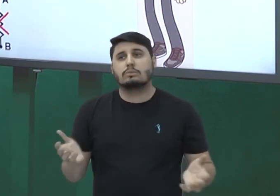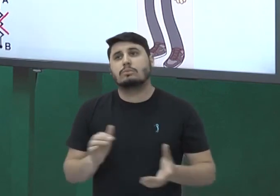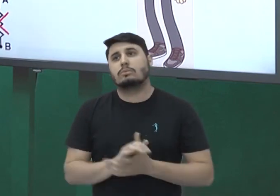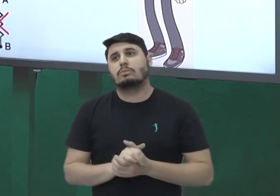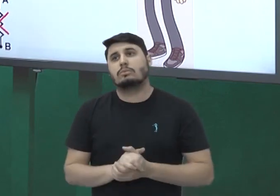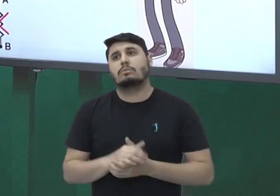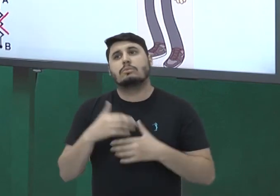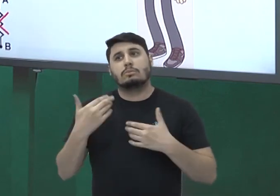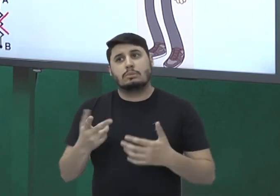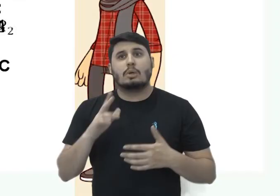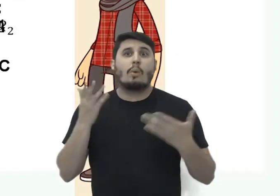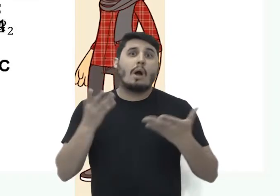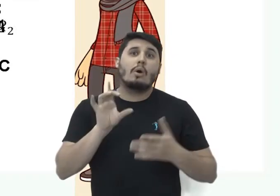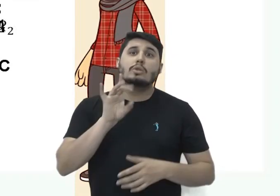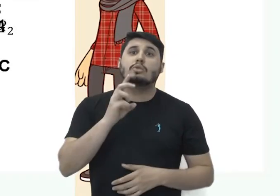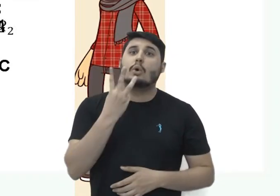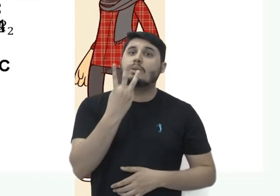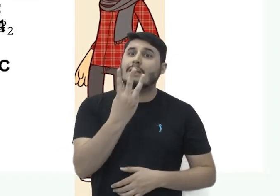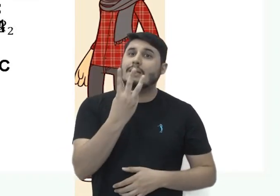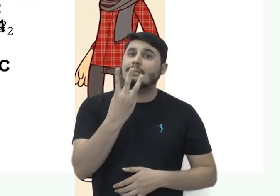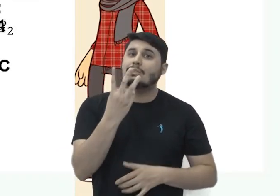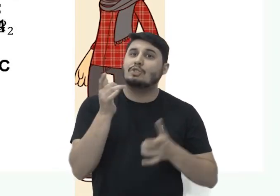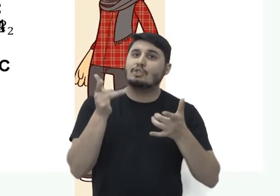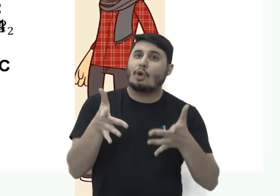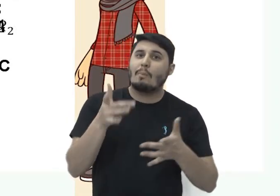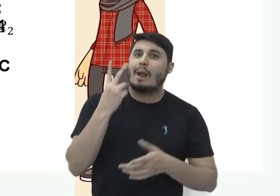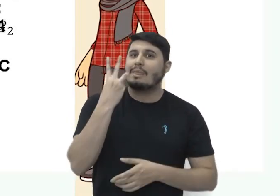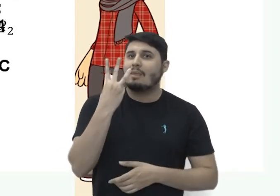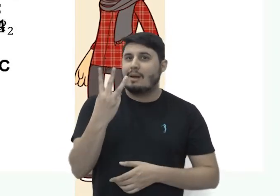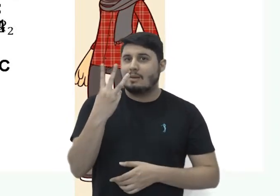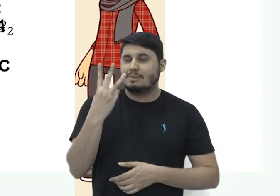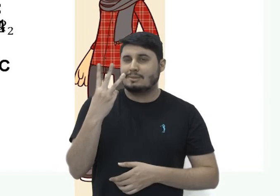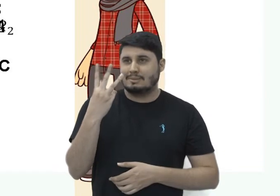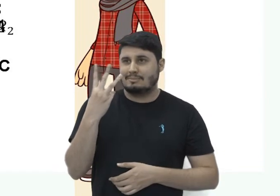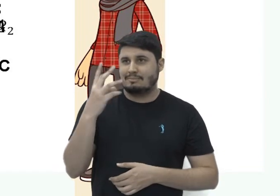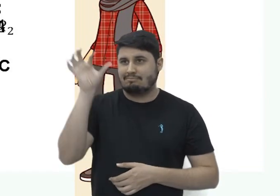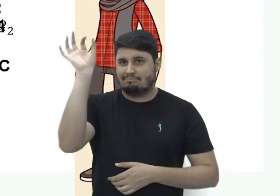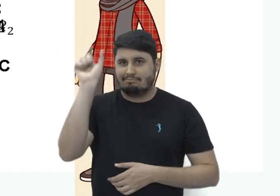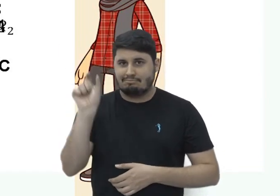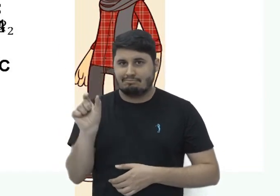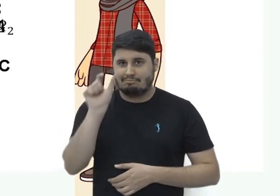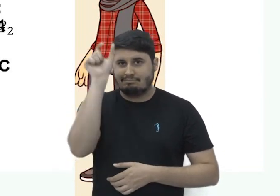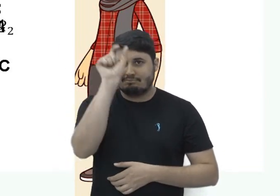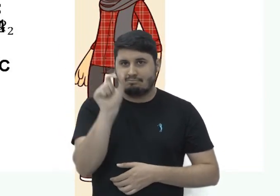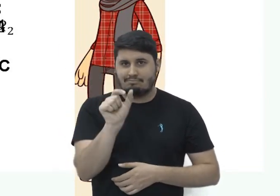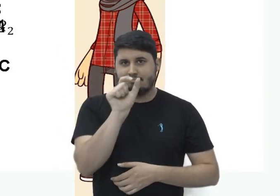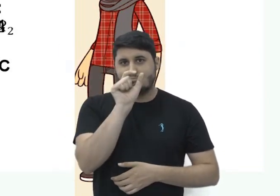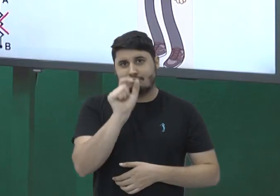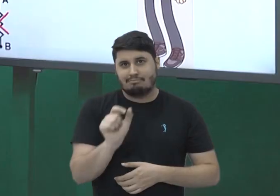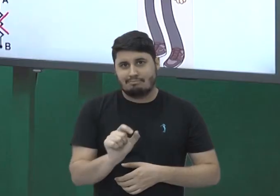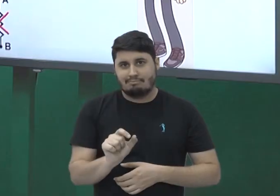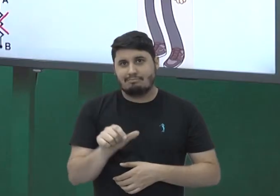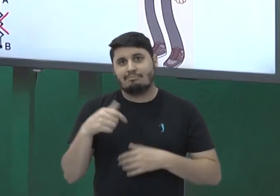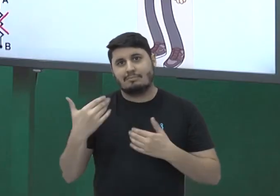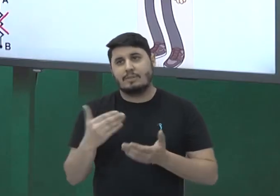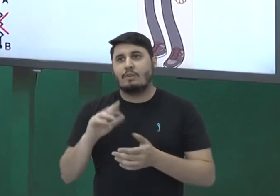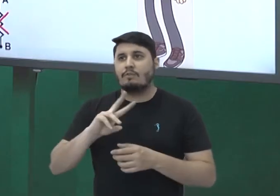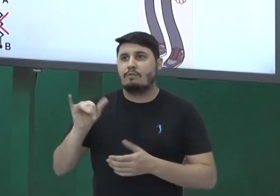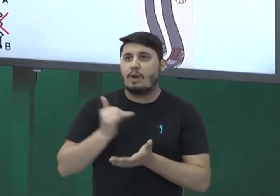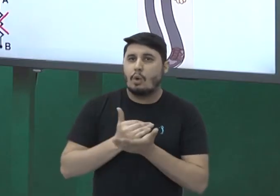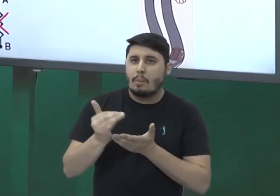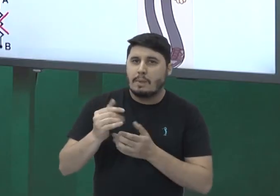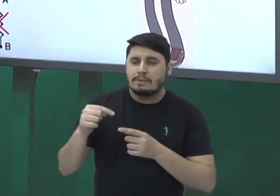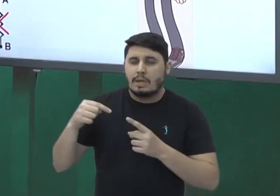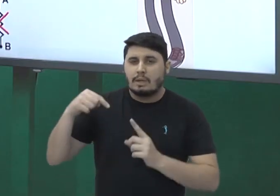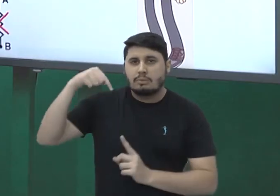resistores aqui, certo? Foram esses 3 resistores. Então a corrente ela vai sair desse polo positivo, ela vai começar a percorrer aqui, e aqui ela